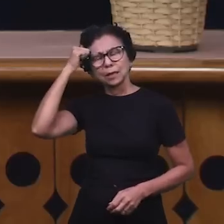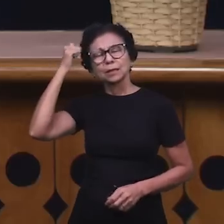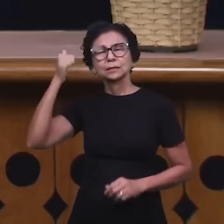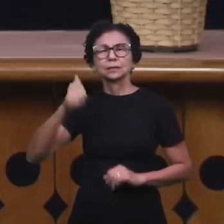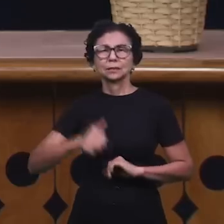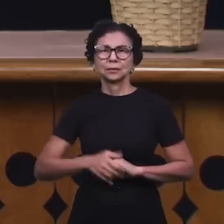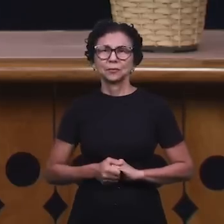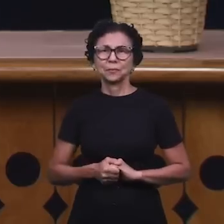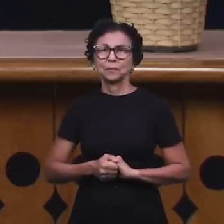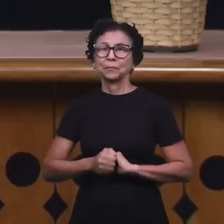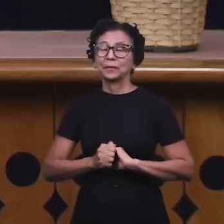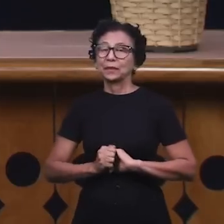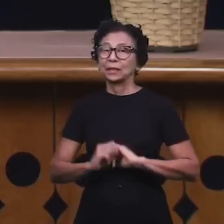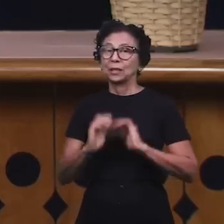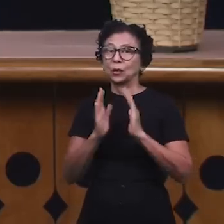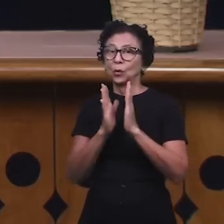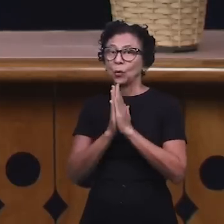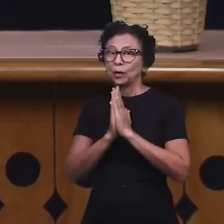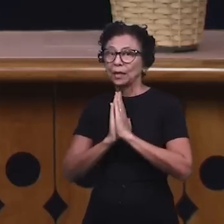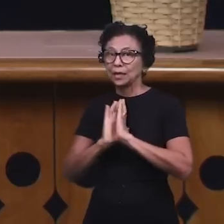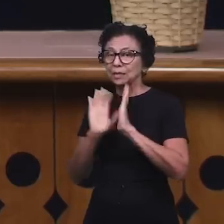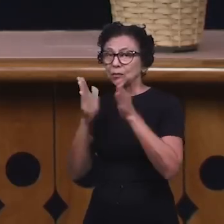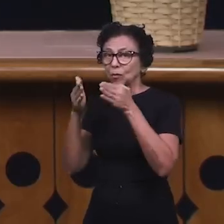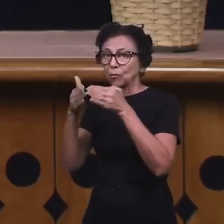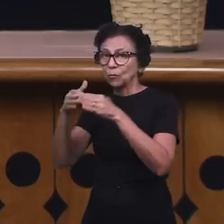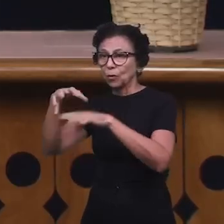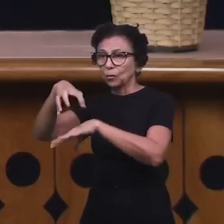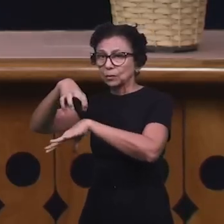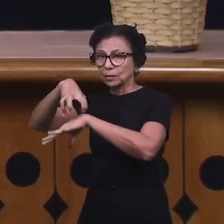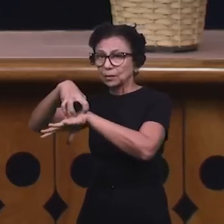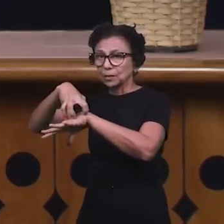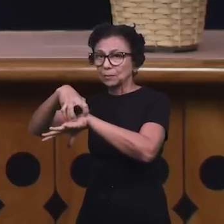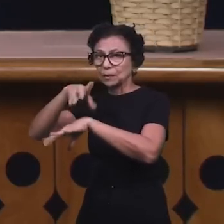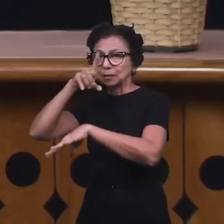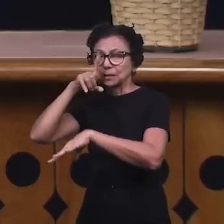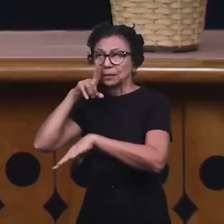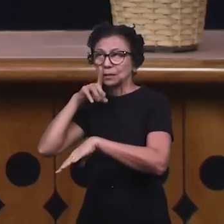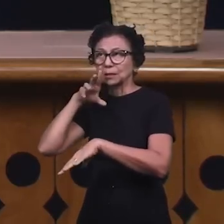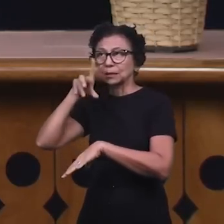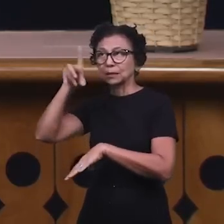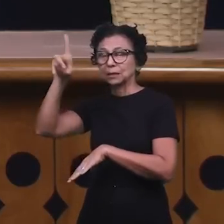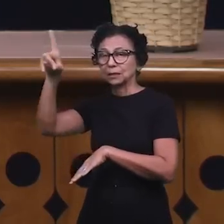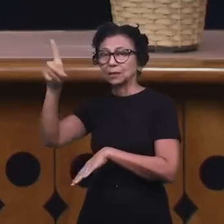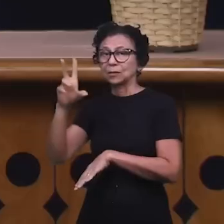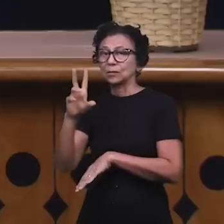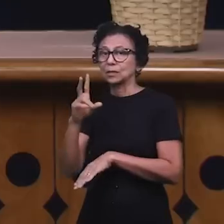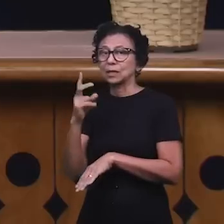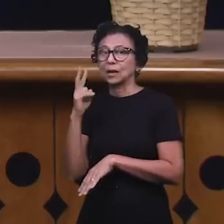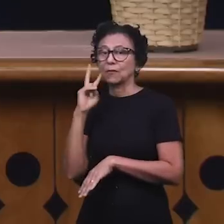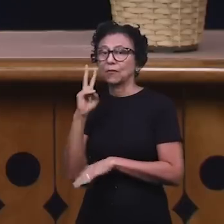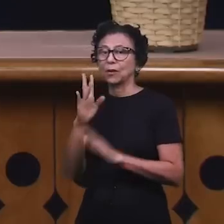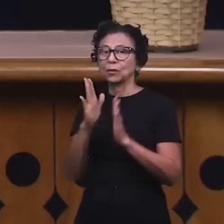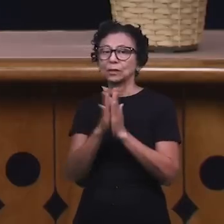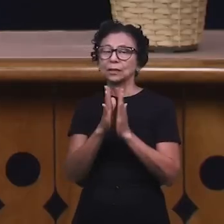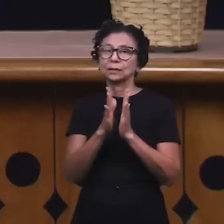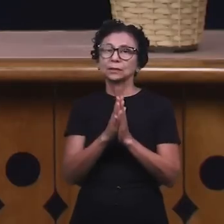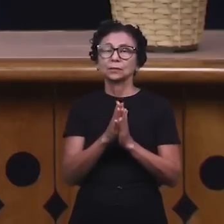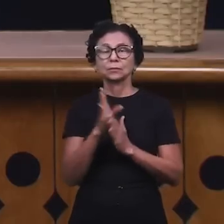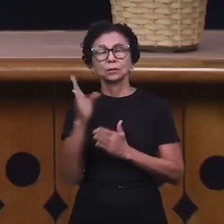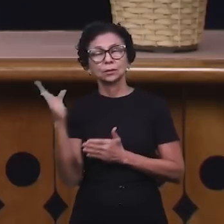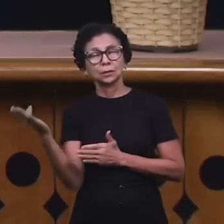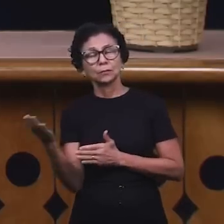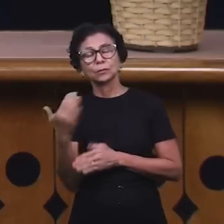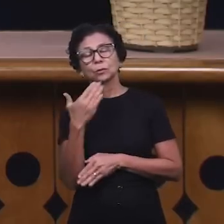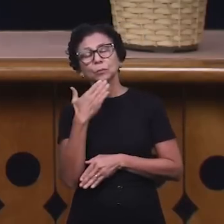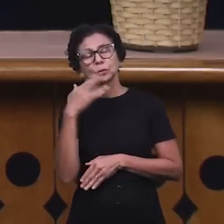templo, que Deus ouvisse a sua oração. E agora eles estão aqui com o nariz encostado no muro, pedindo ao Senhor